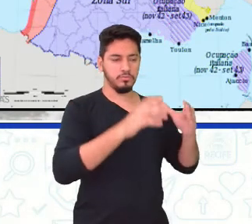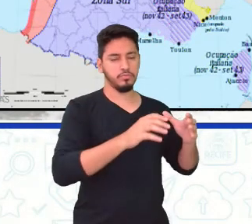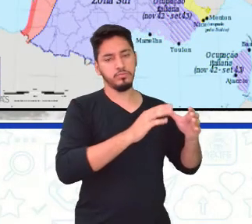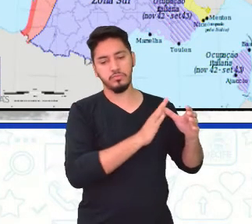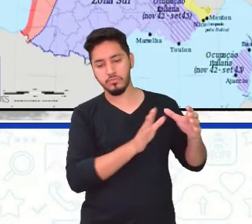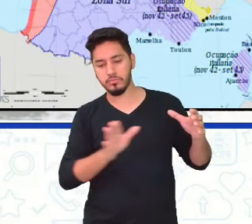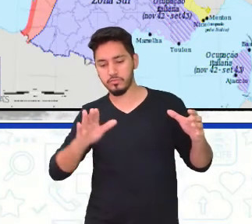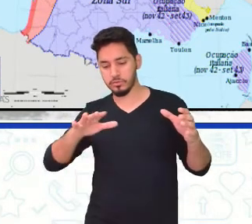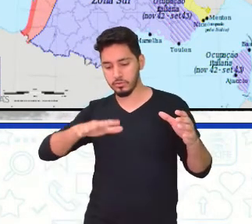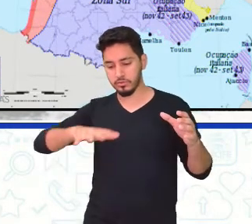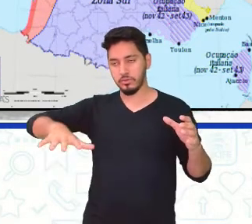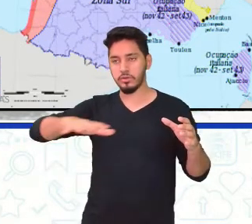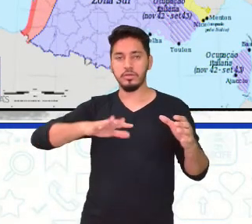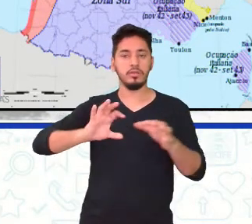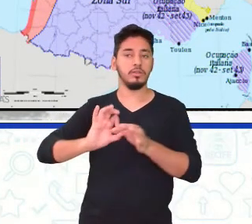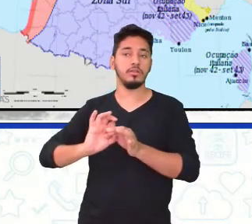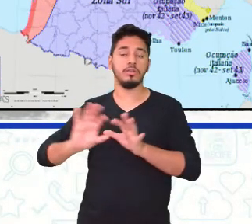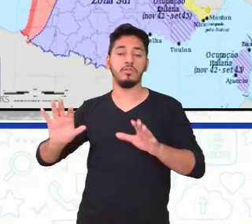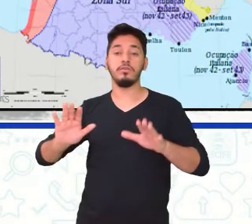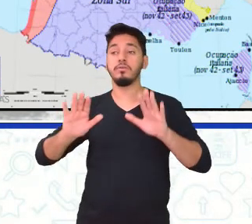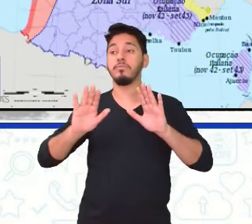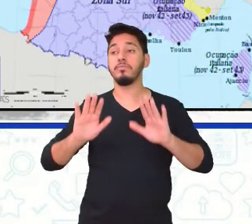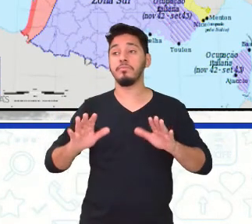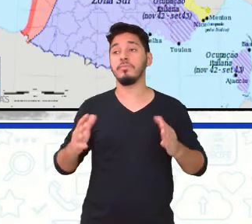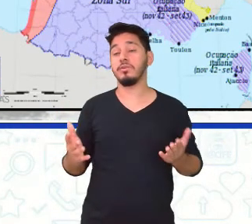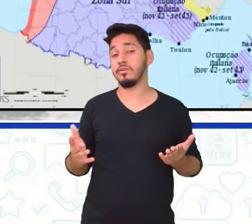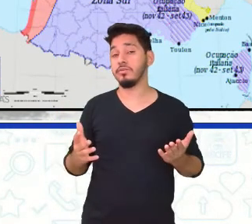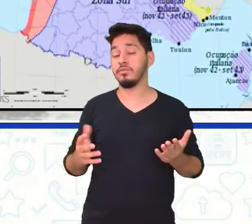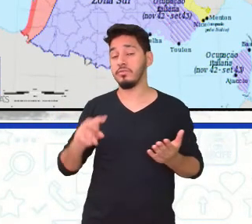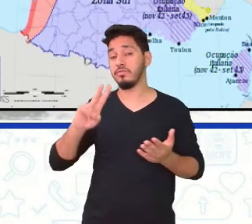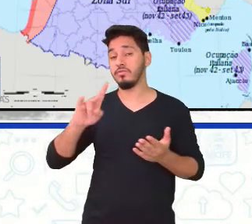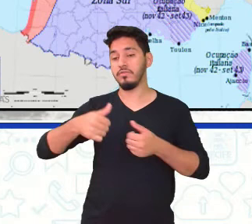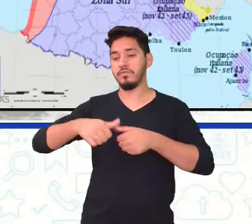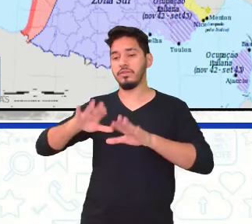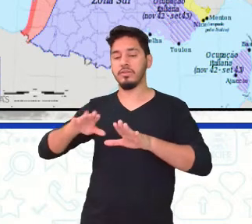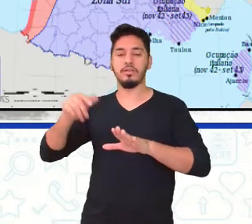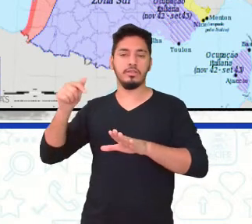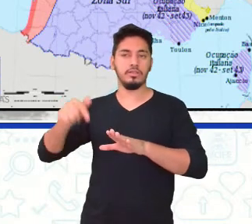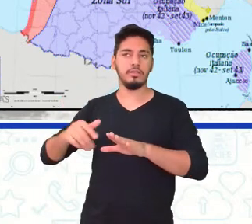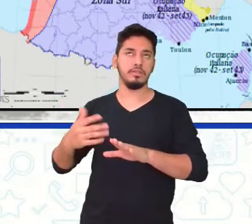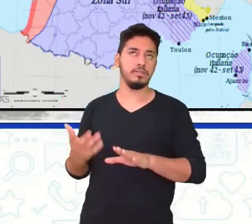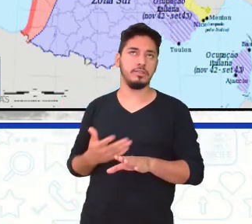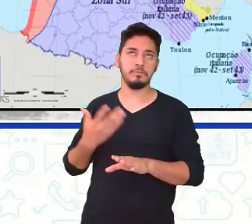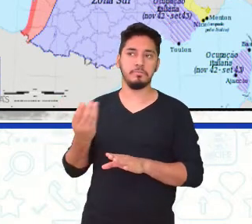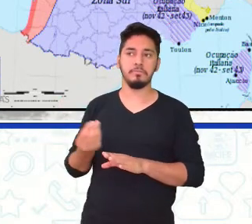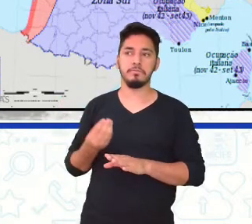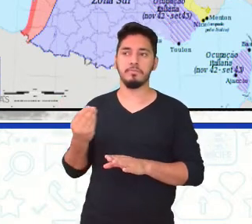um território, né, livre, porém que vai ficar ali